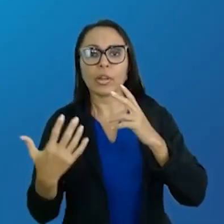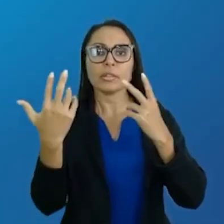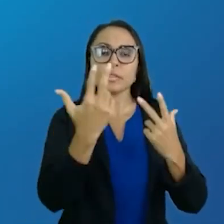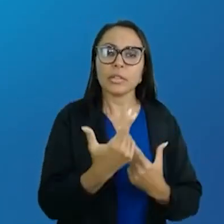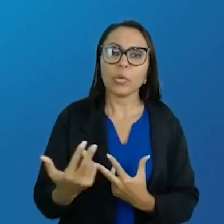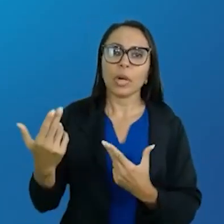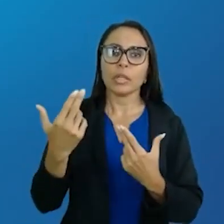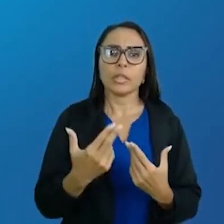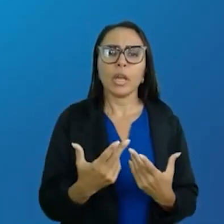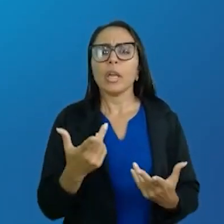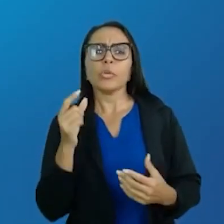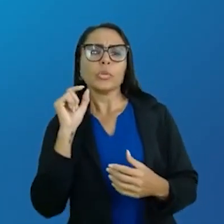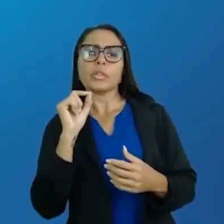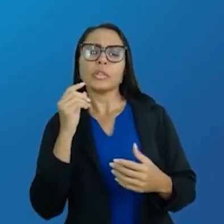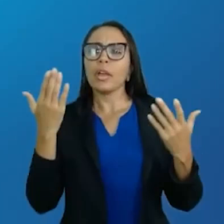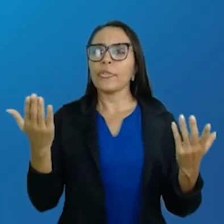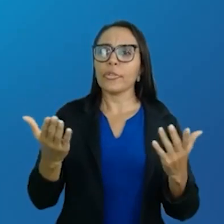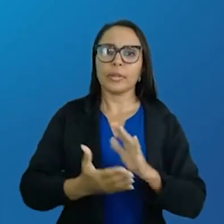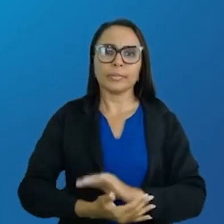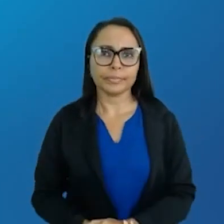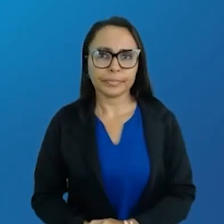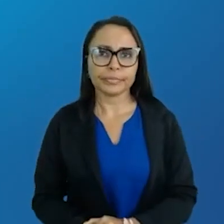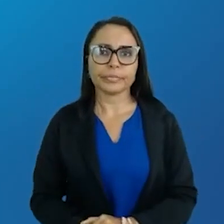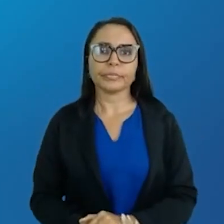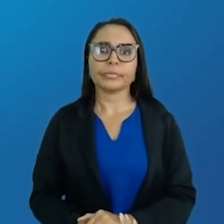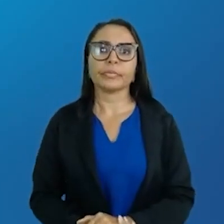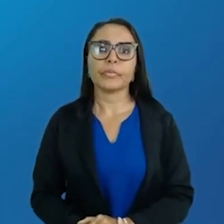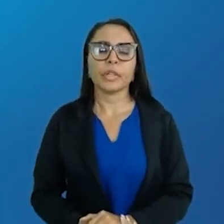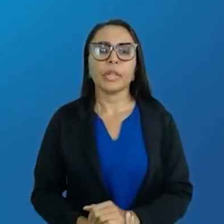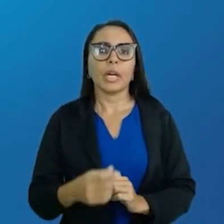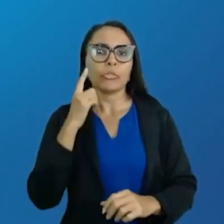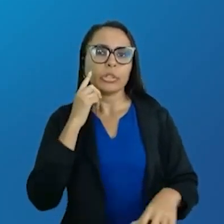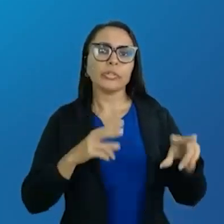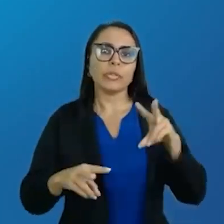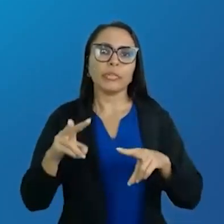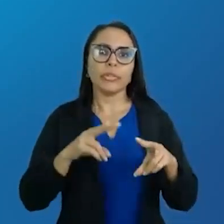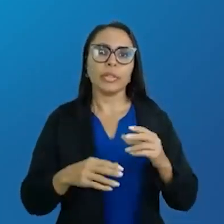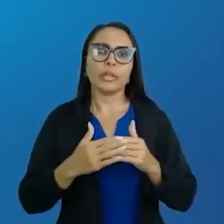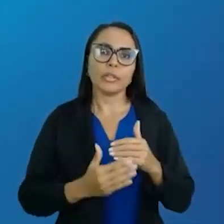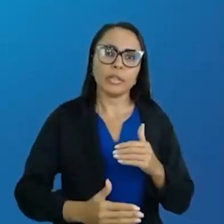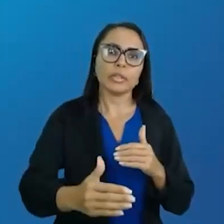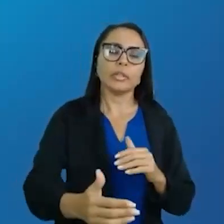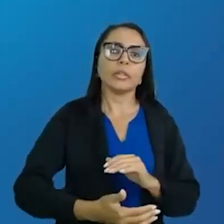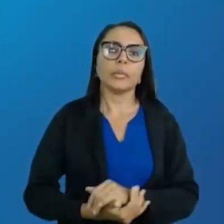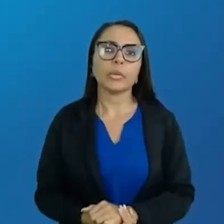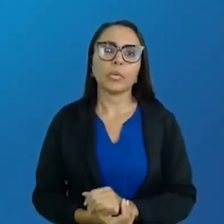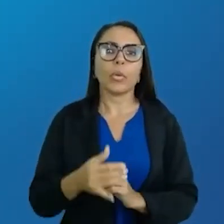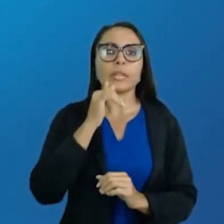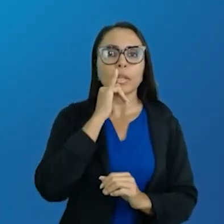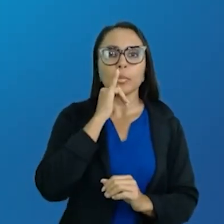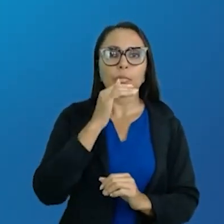que é que Gestalt tem a ver com design? O que é que Gestalt tem a ver com web design? É o que a gente vai ver a seguir com alguns exemplos sobre